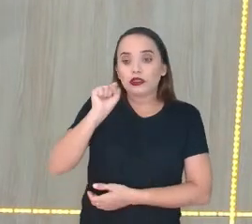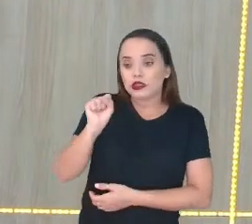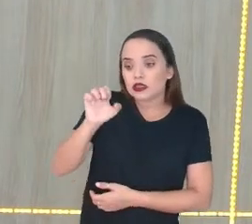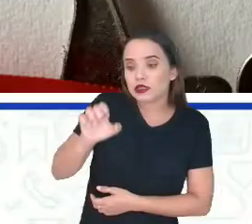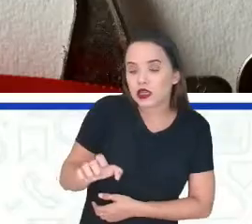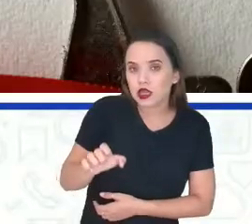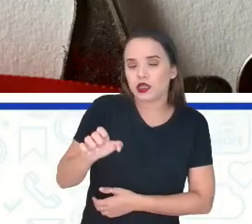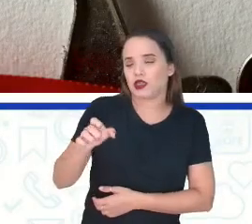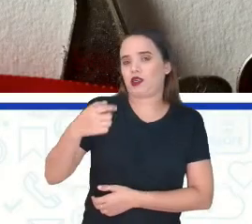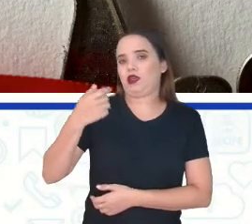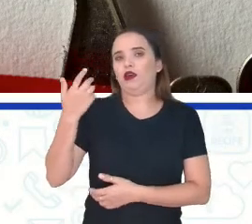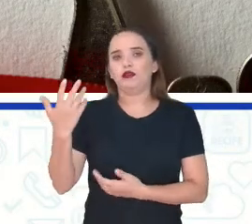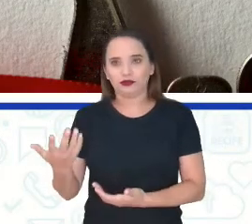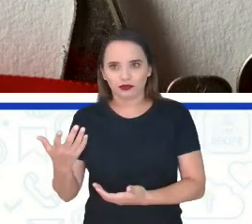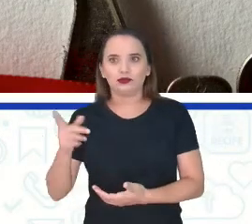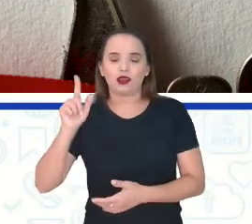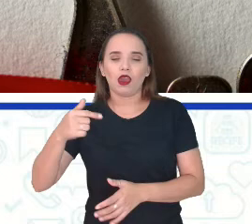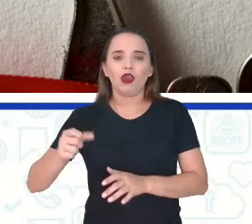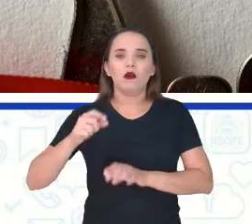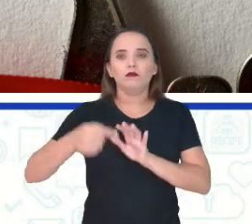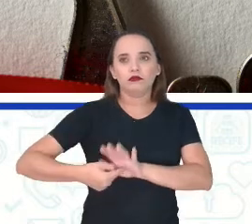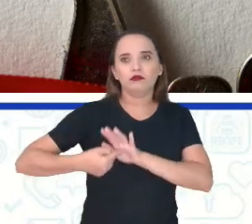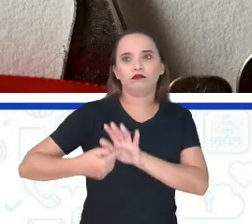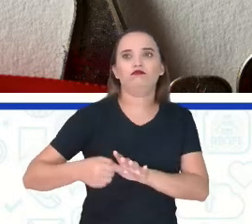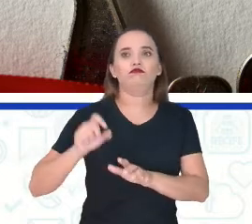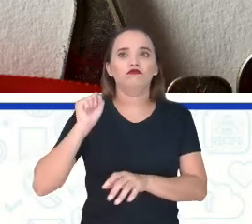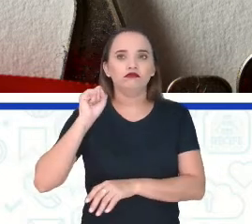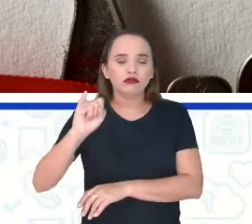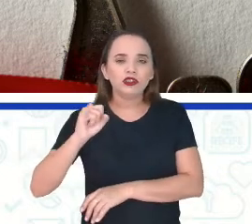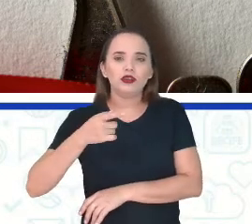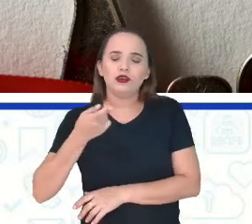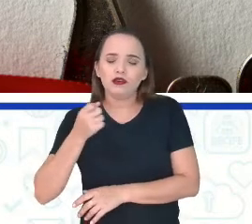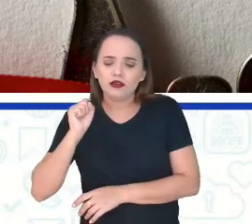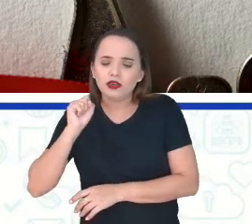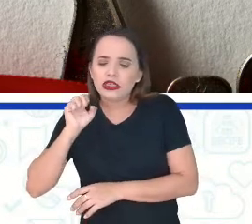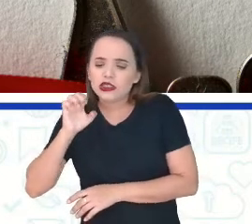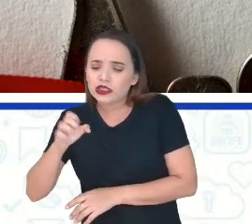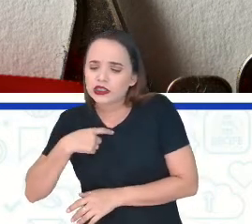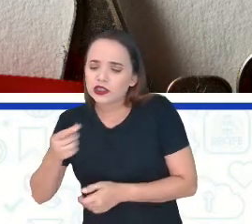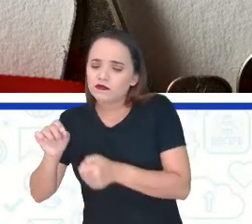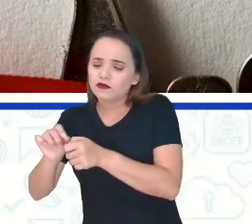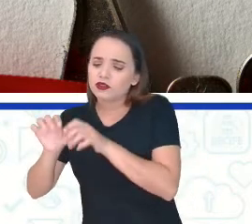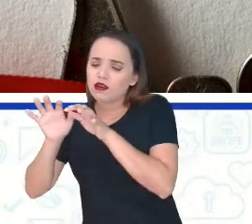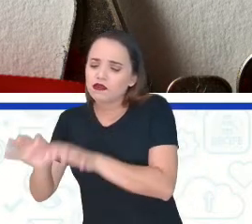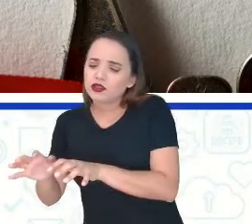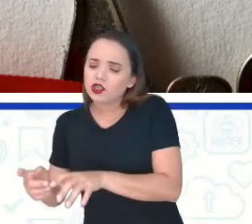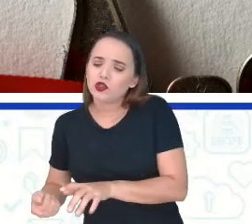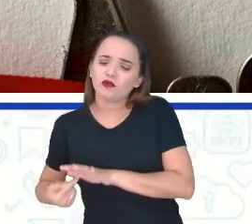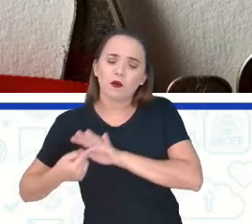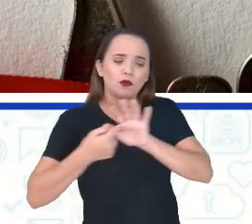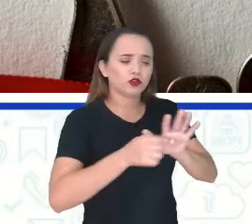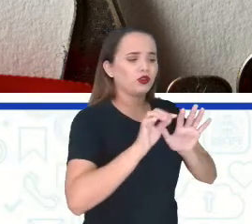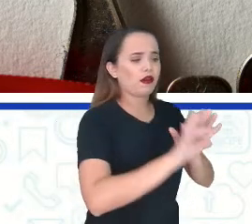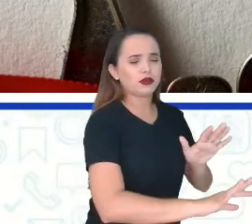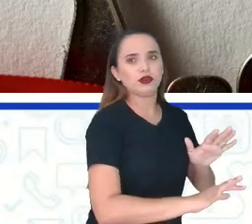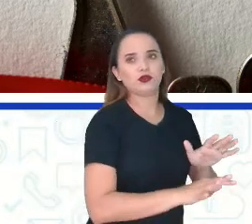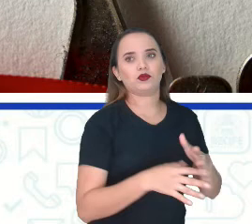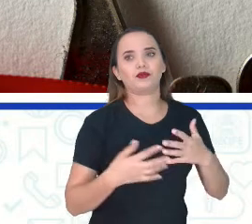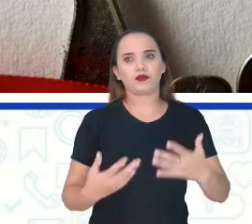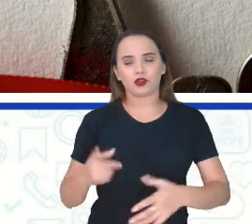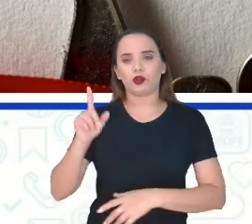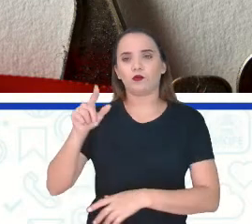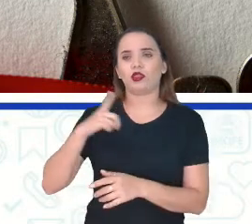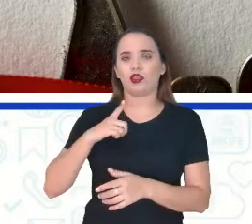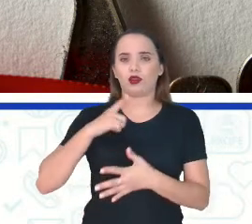Então, aqui eu tenho uma indicação de uma premissa e de uma conclusão. Olha, dado que, pela razão de